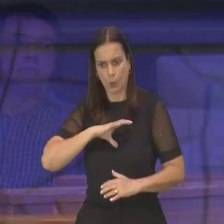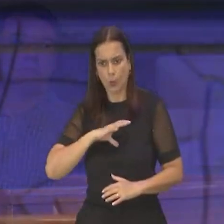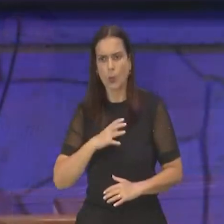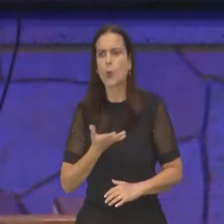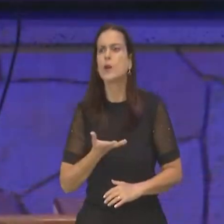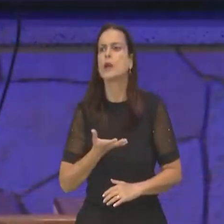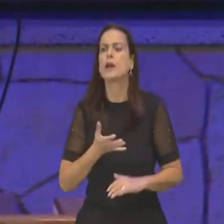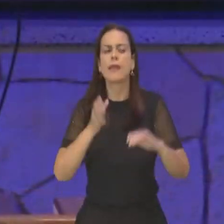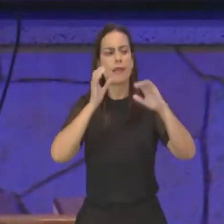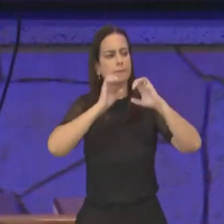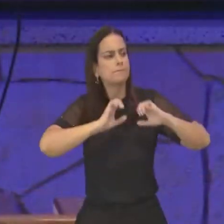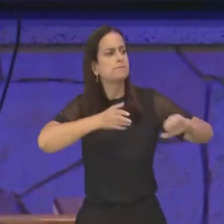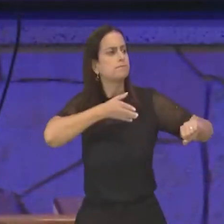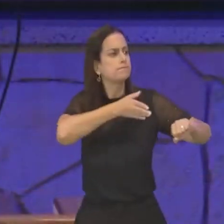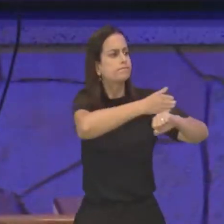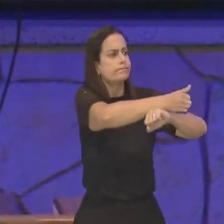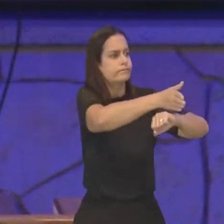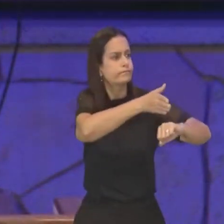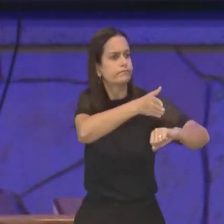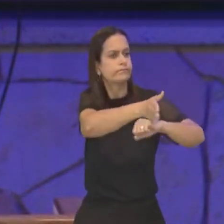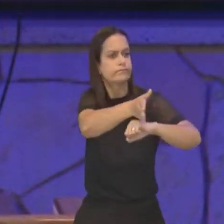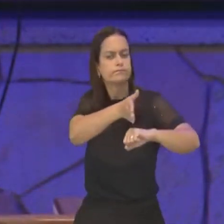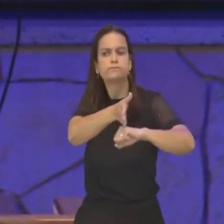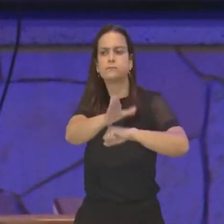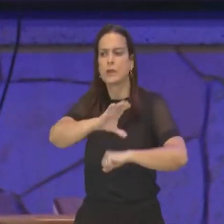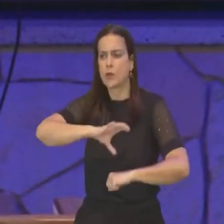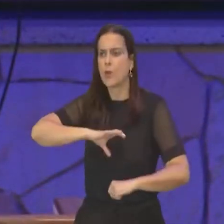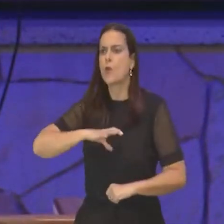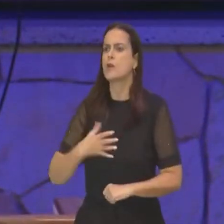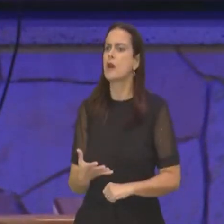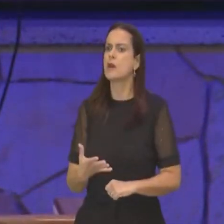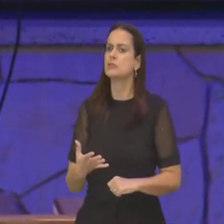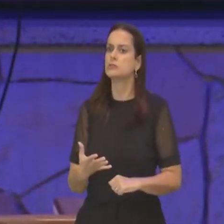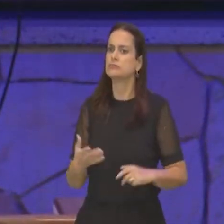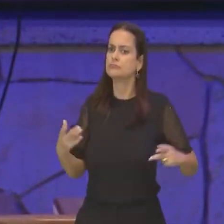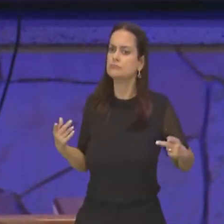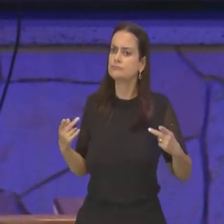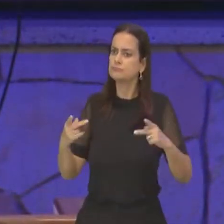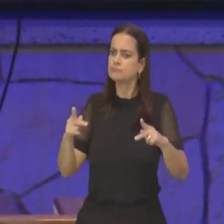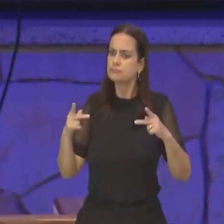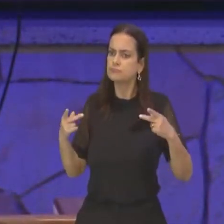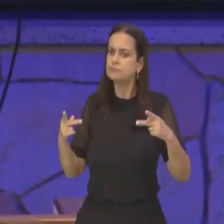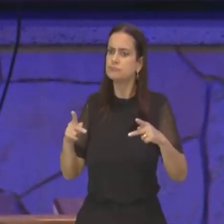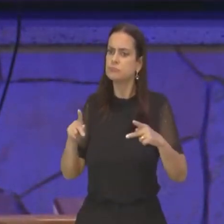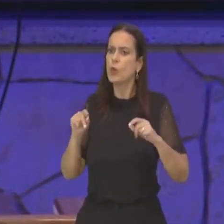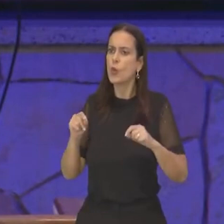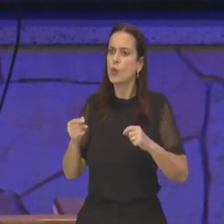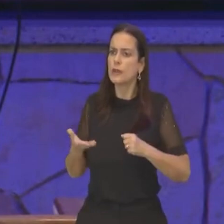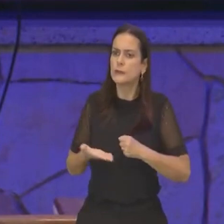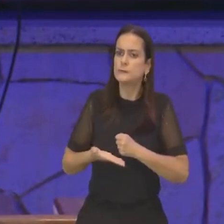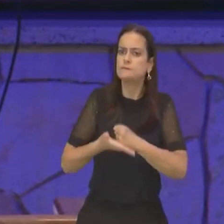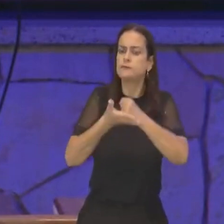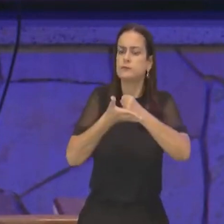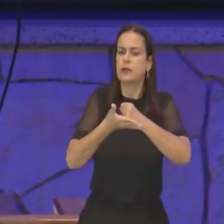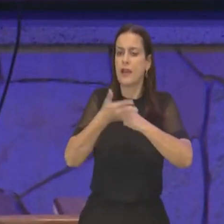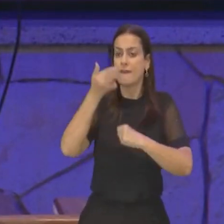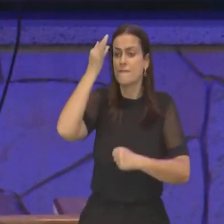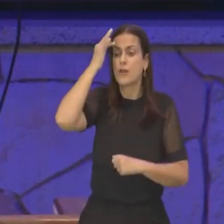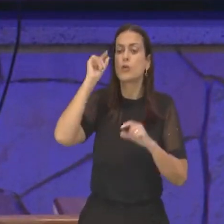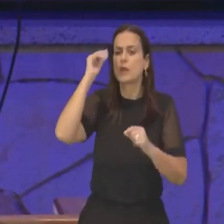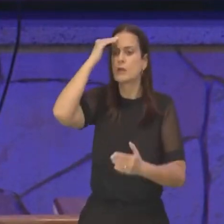Eles evangelizavam com ousadia. E o que sustentava a fé? É a